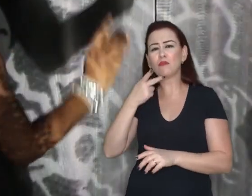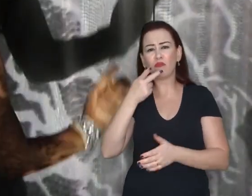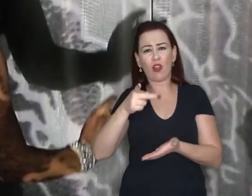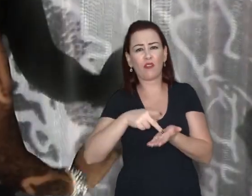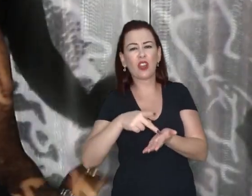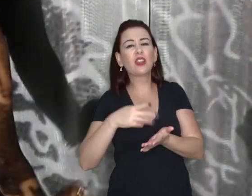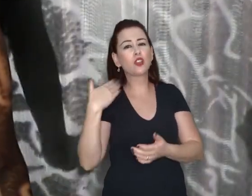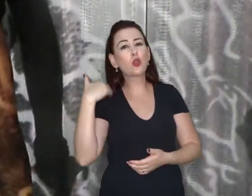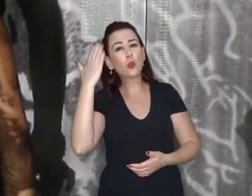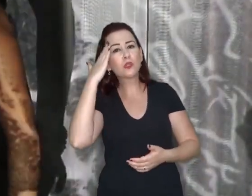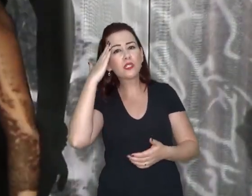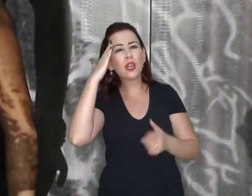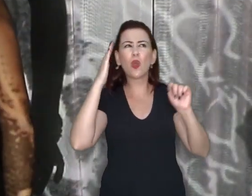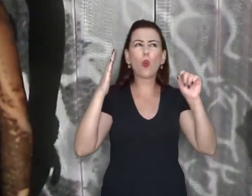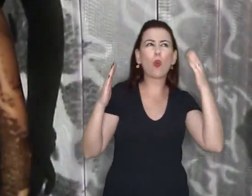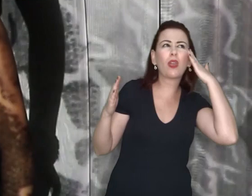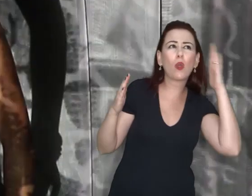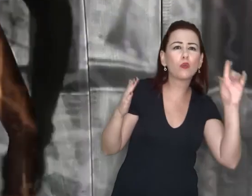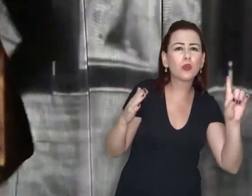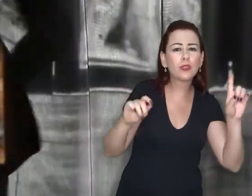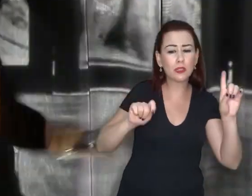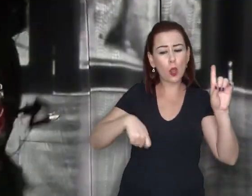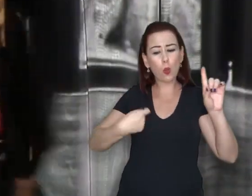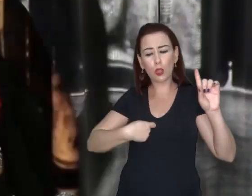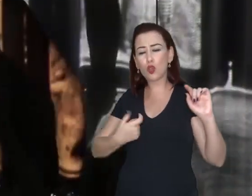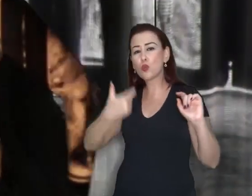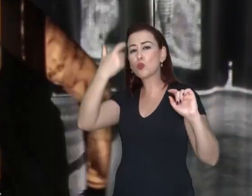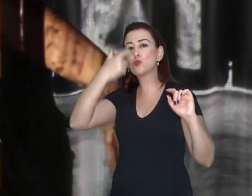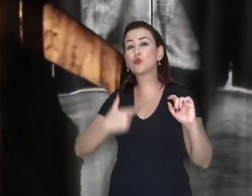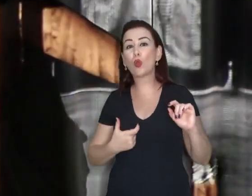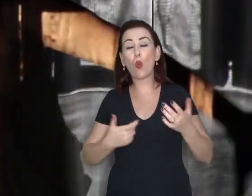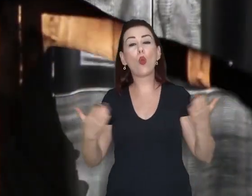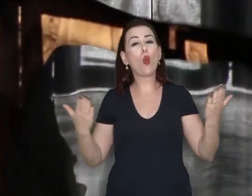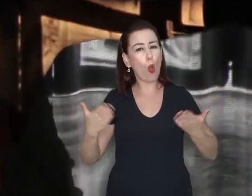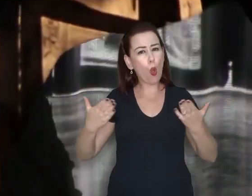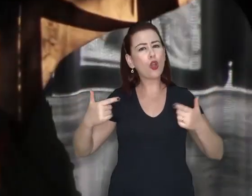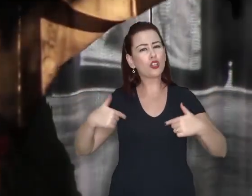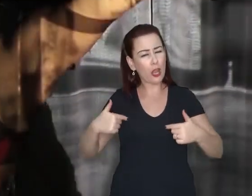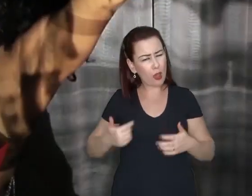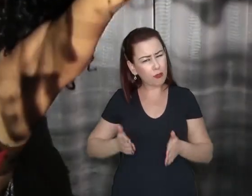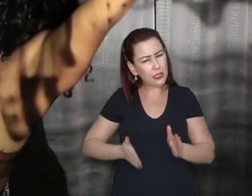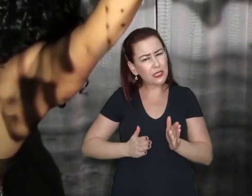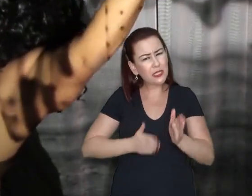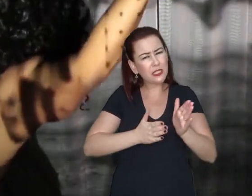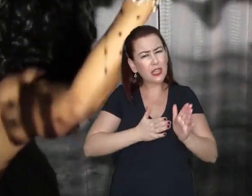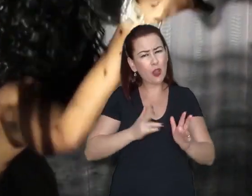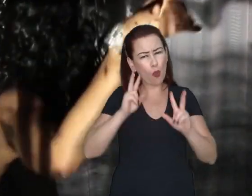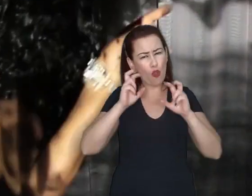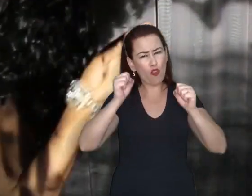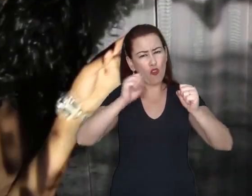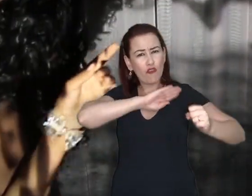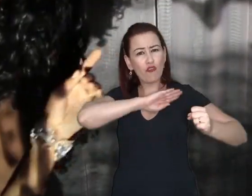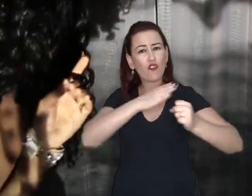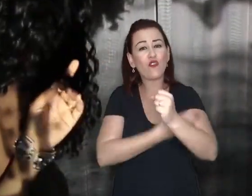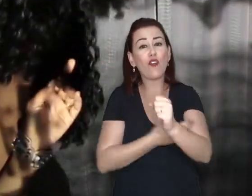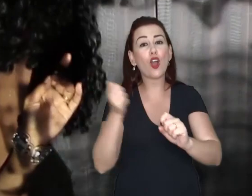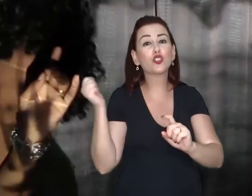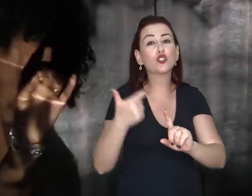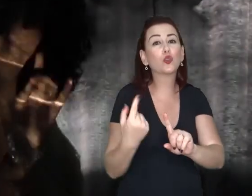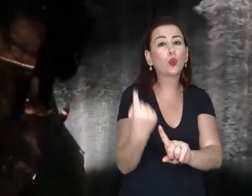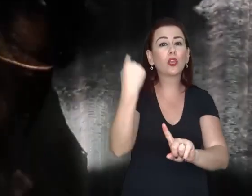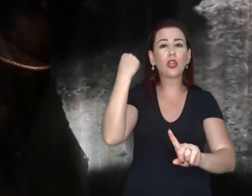no que sei e no que não sei, no que sou e no que serei, sigo hoje forte, mais do que